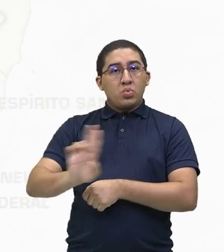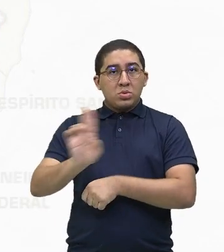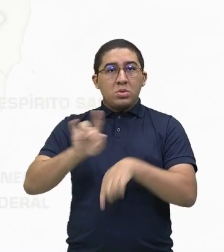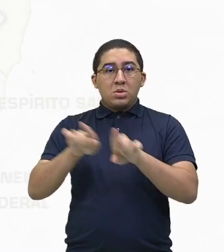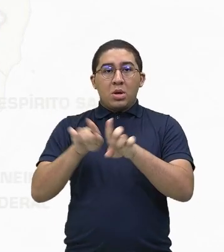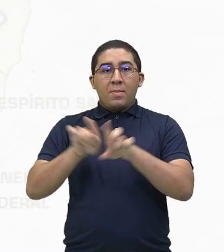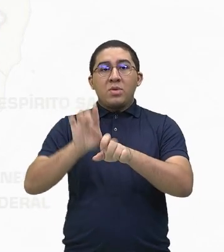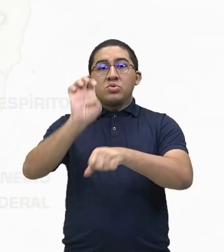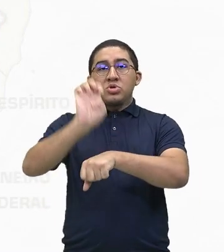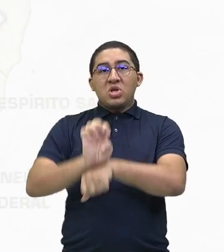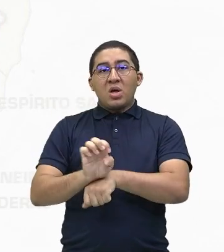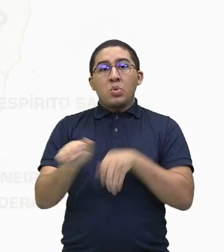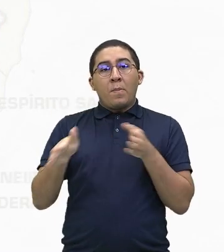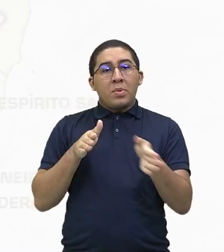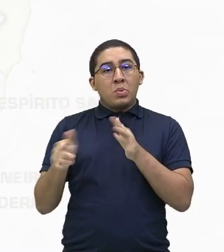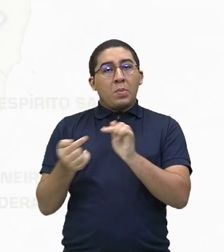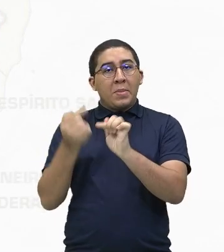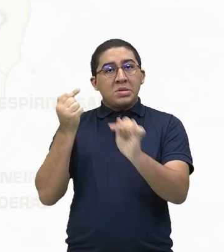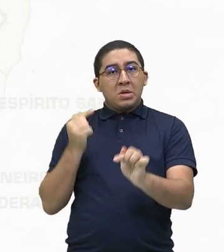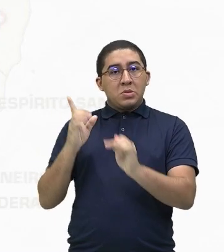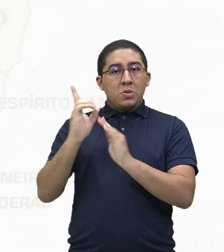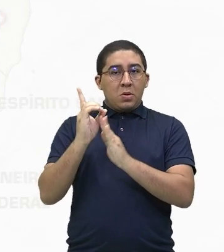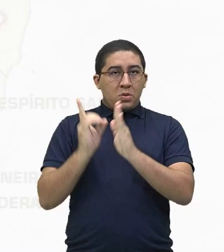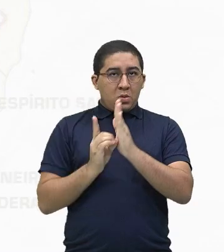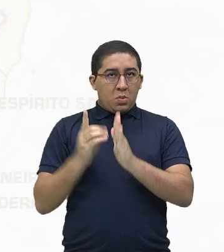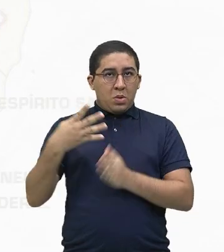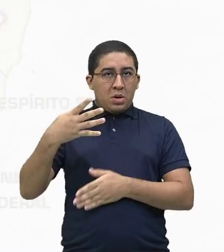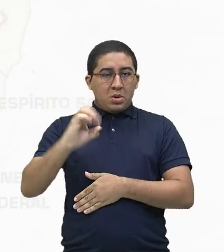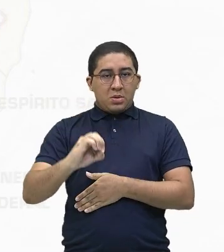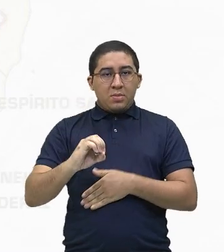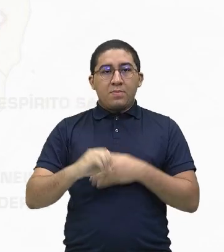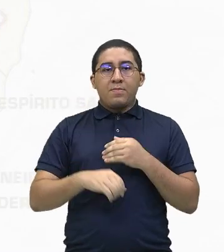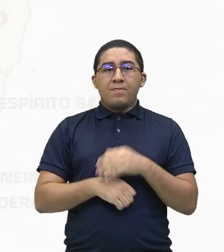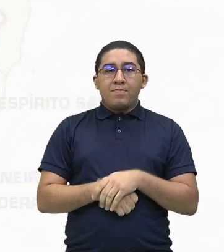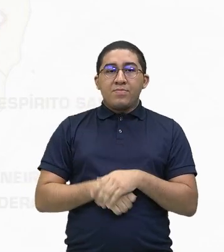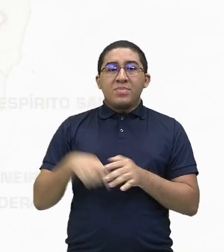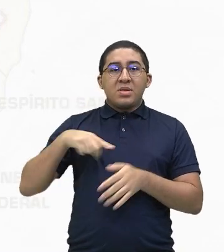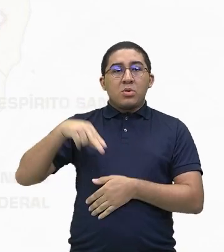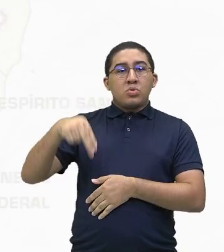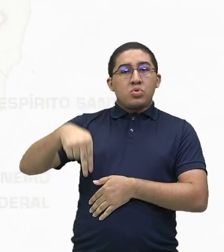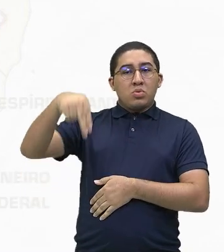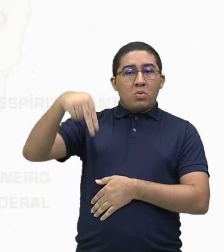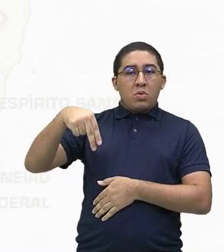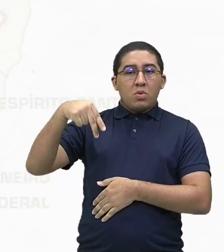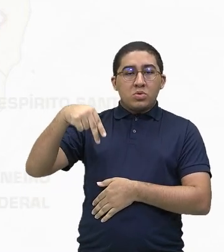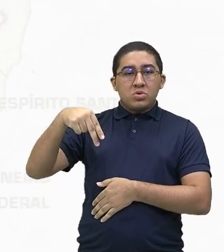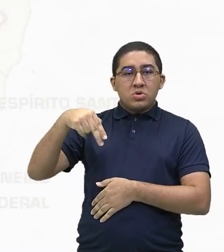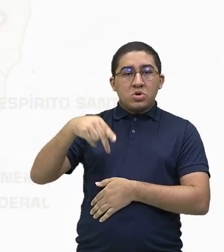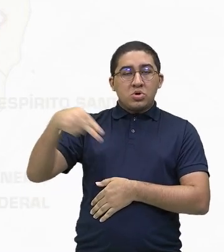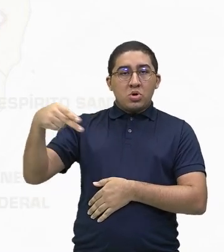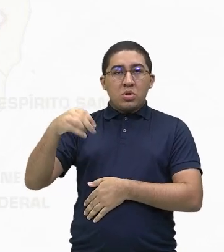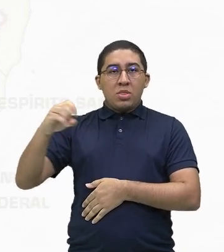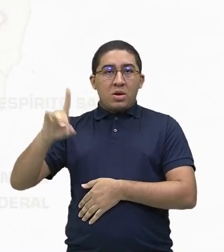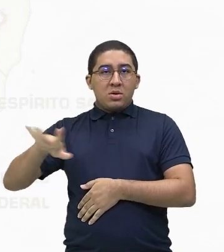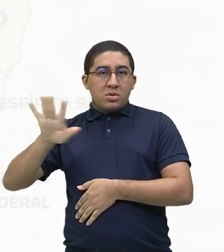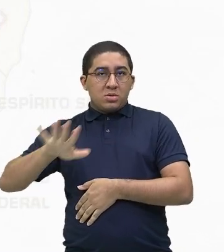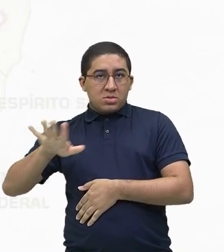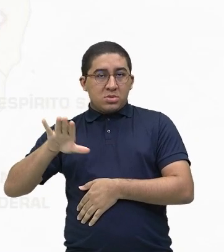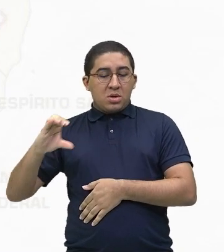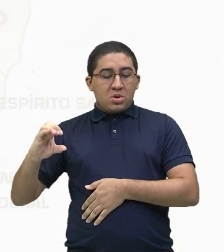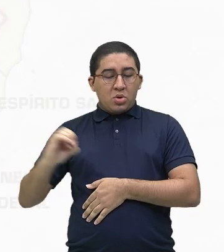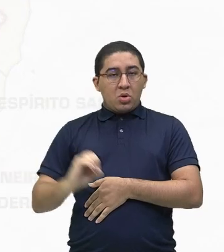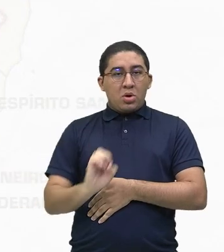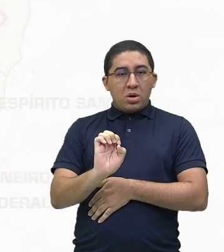estados daquele período, da década de 40, né? E aí nós temos, olha, a região norte, nordeste, centro-oeste,